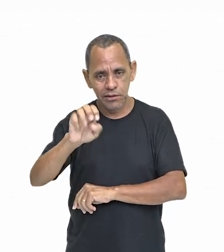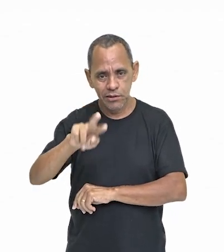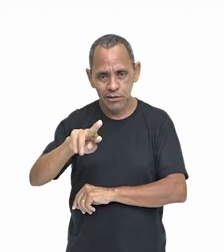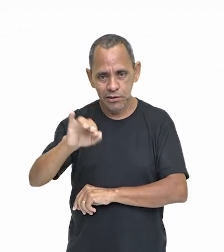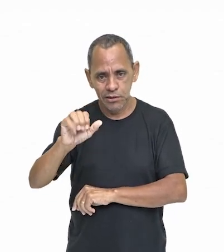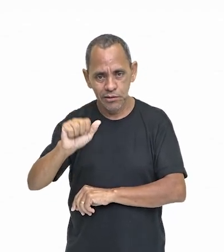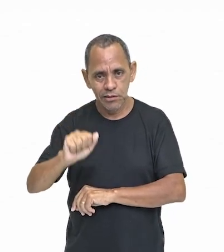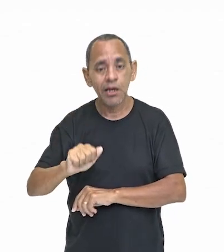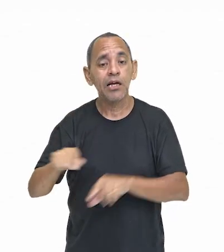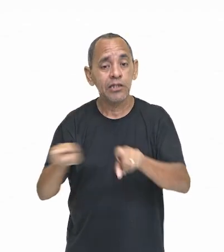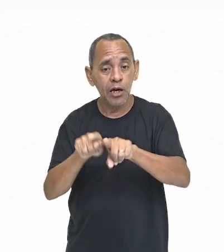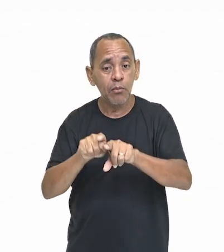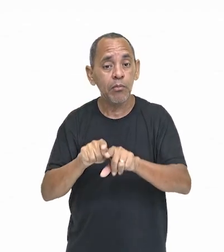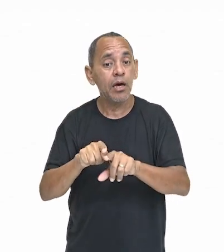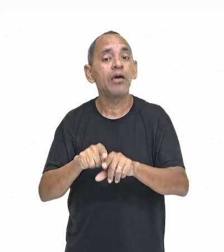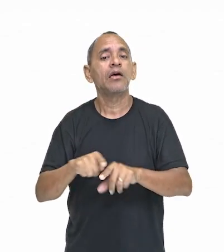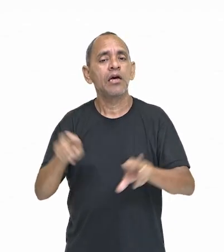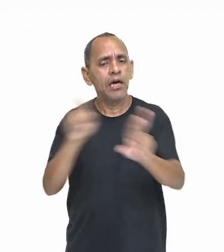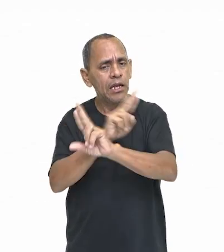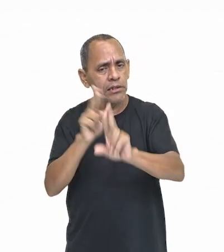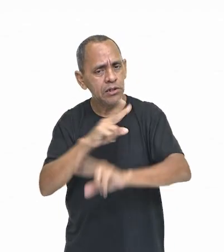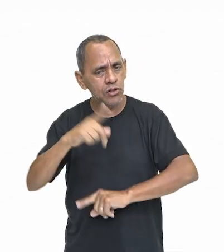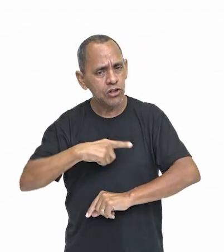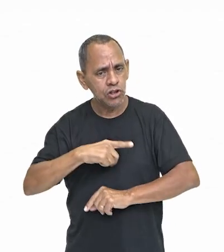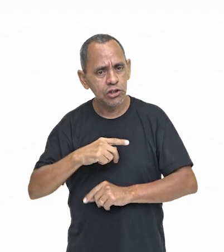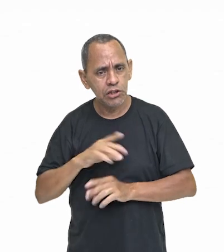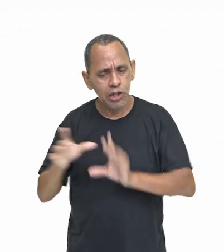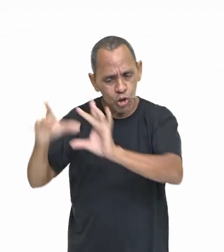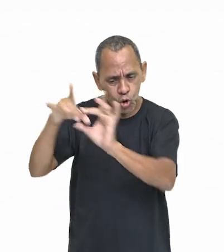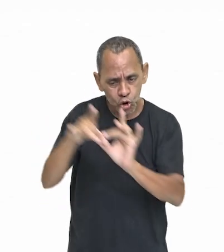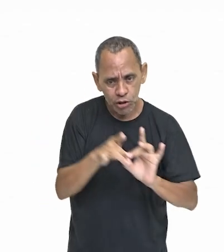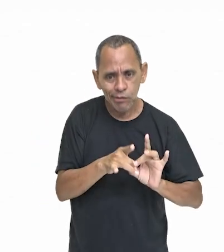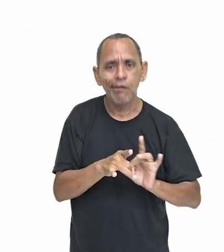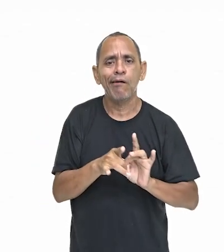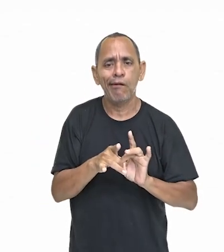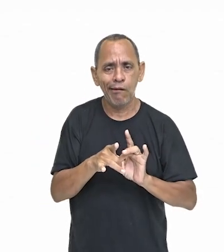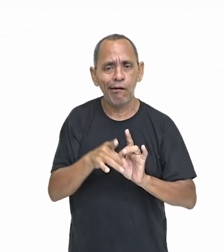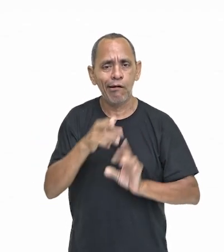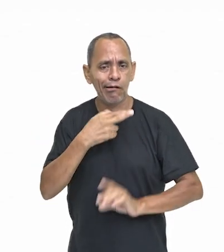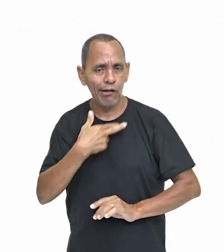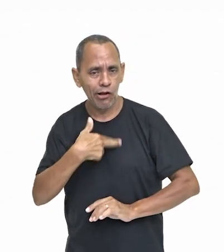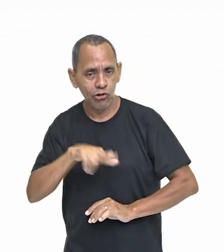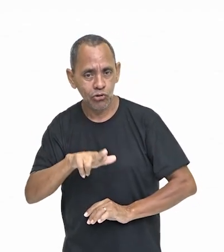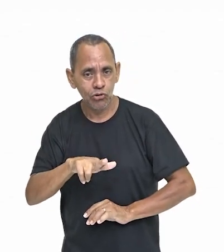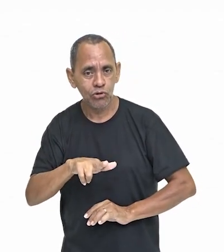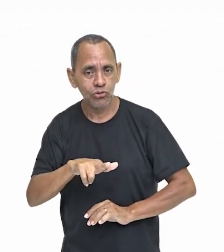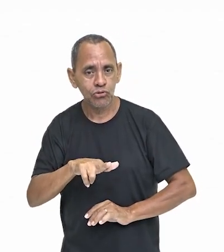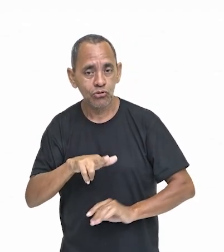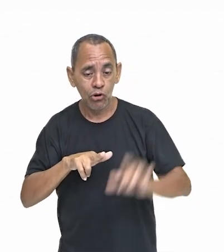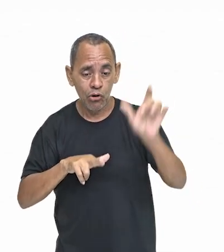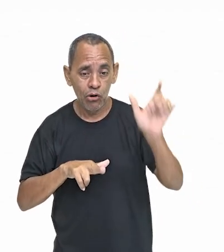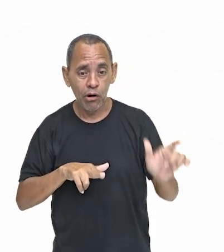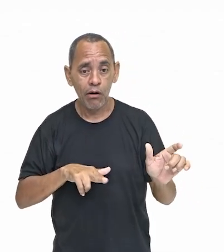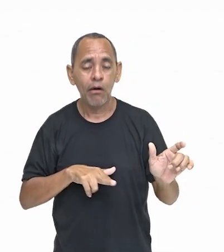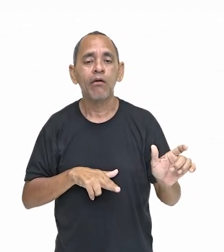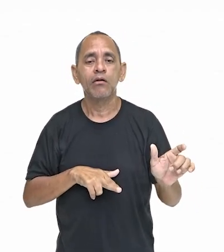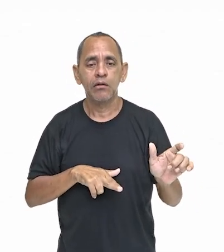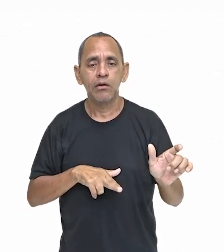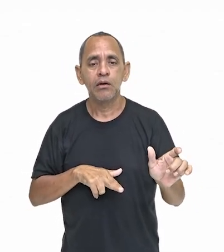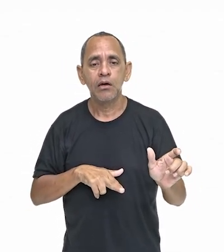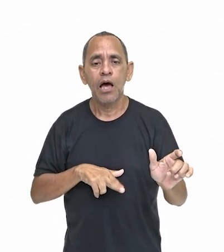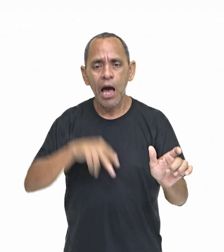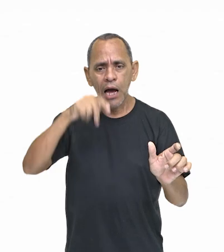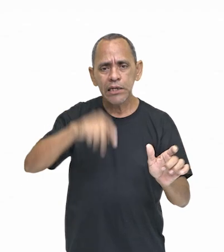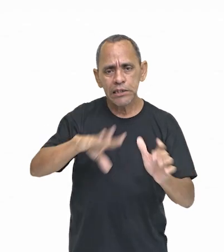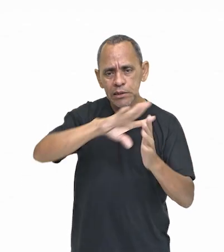também, dada a sua importância no contexto religioso, não só no mundo, mas aqui